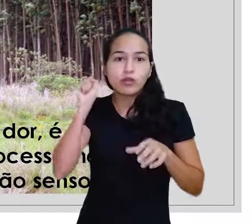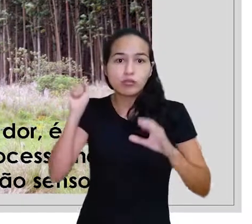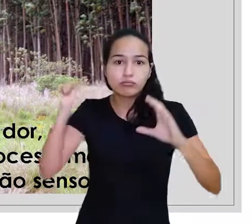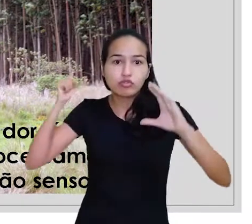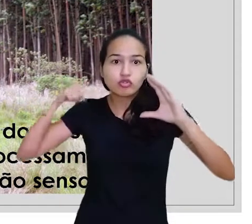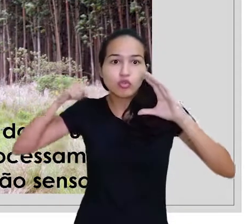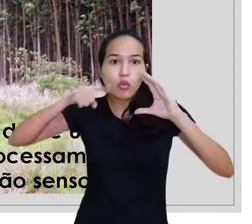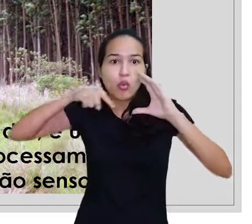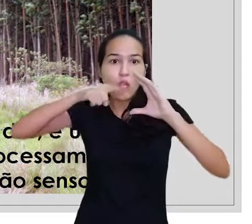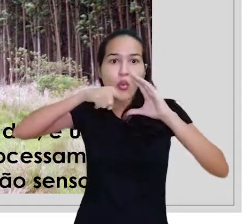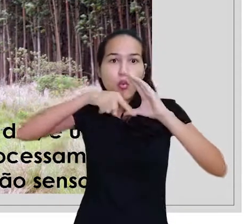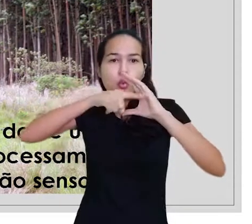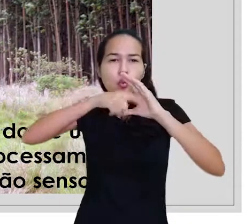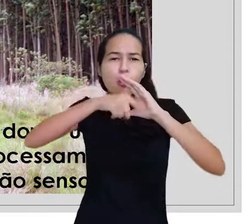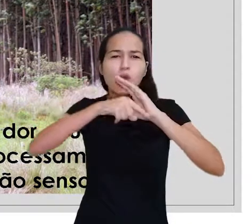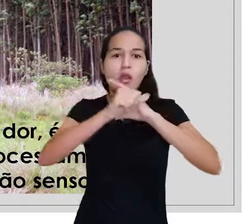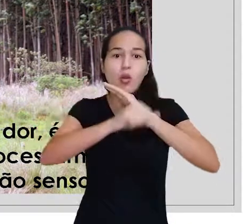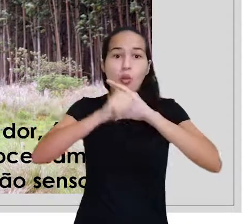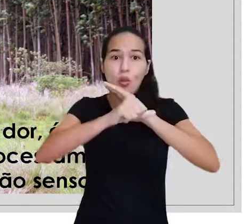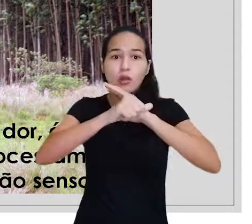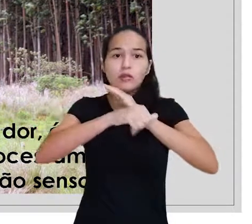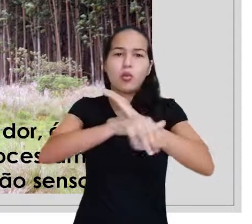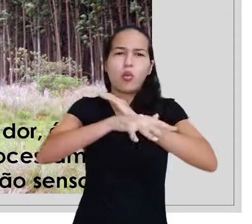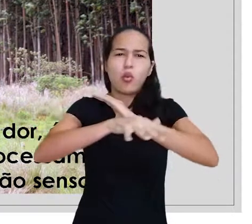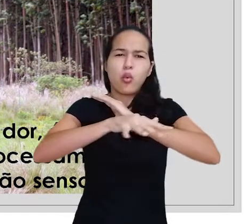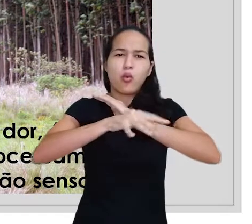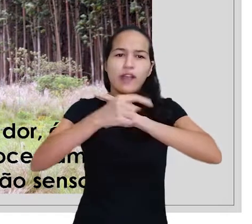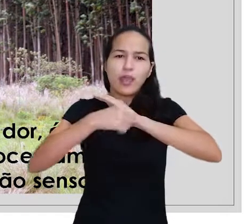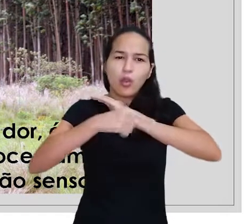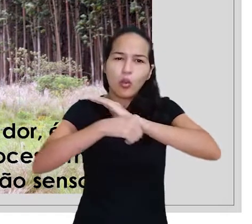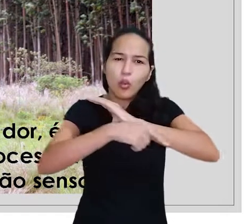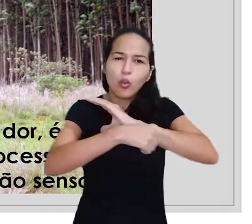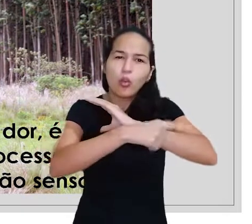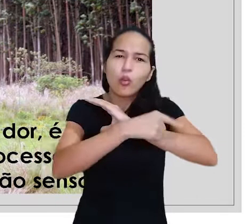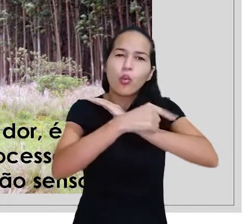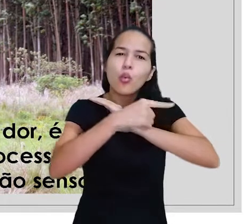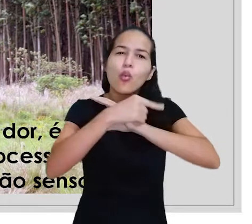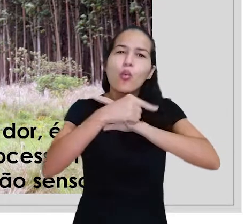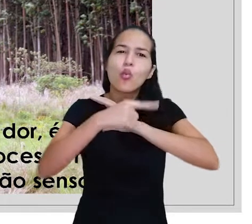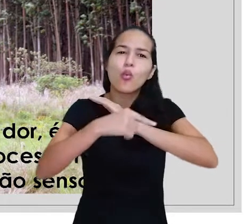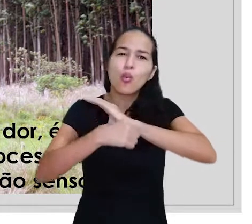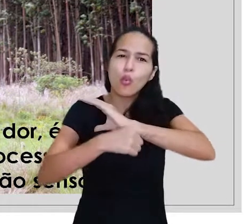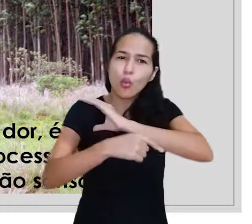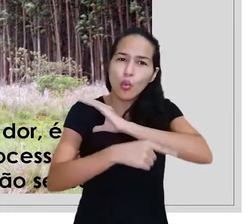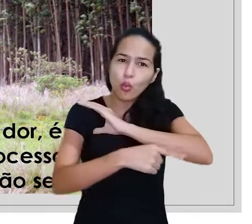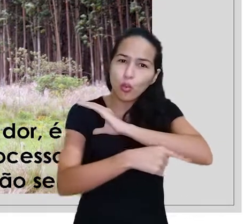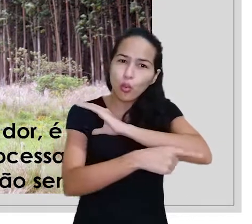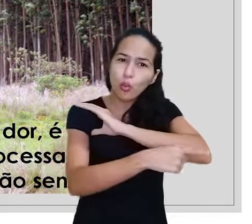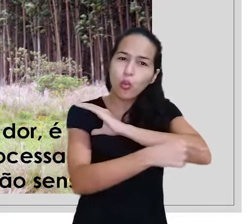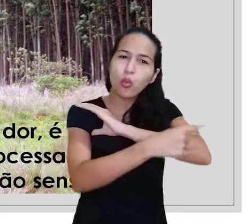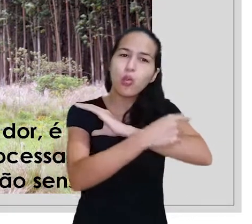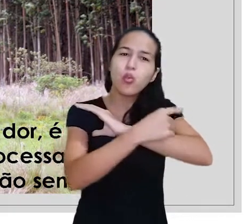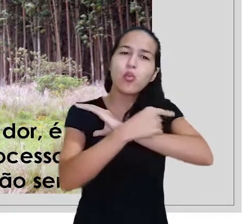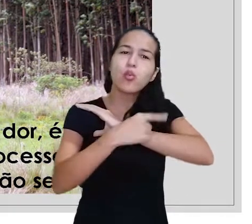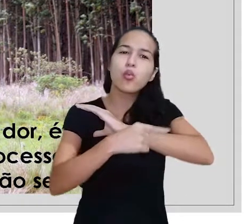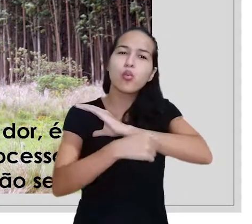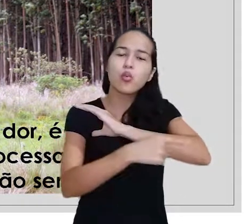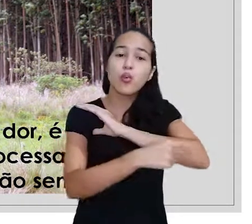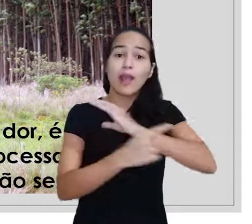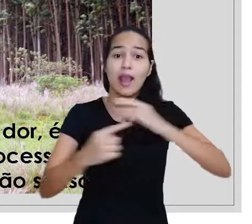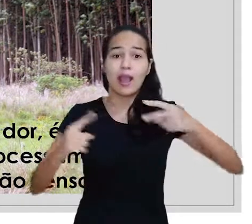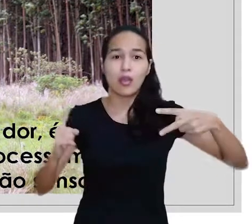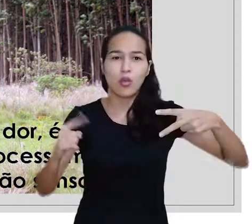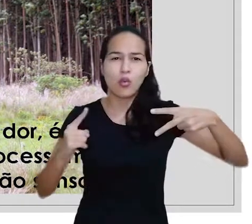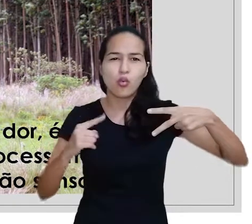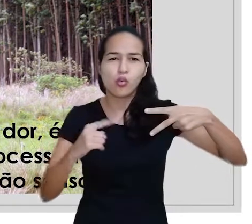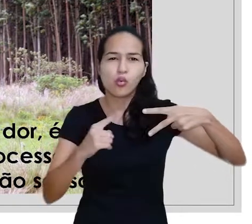audição, em seguida seja transferida para o vestíbulo e para a cóclea. Também é necessário que haja um potencial de